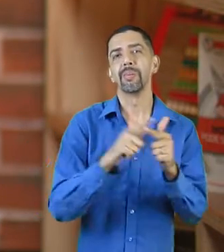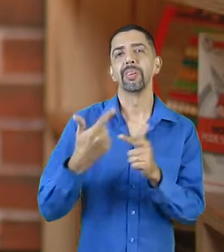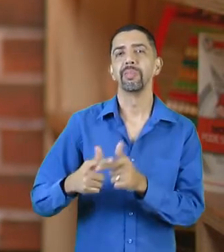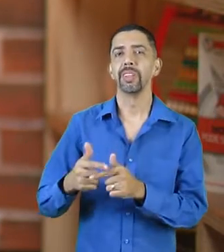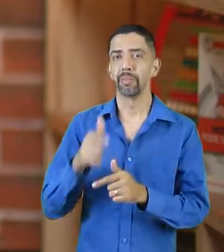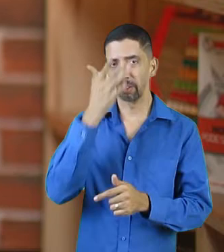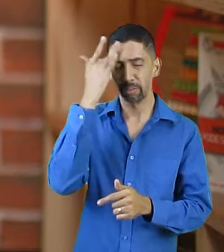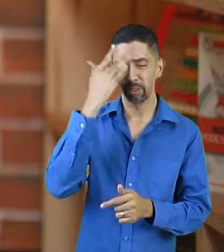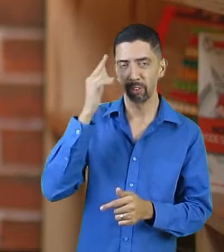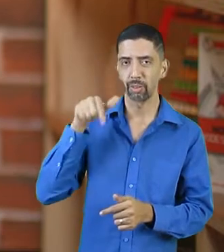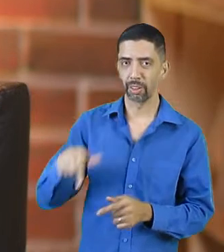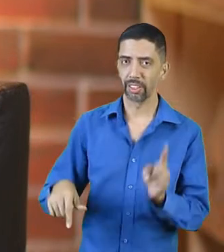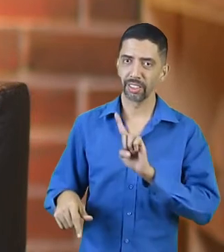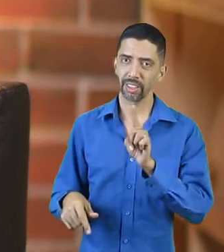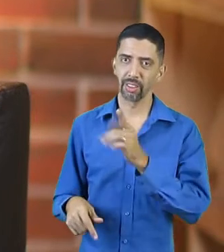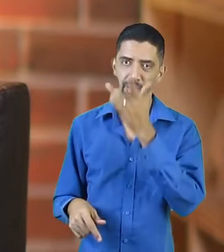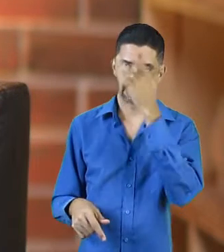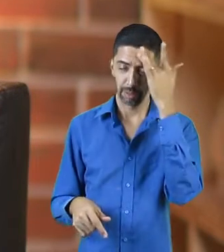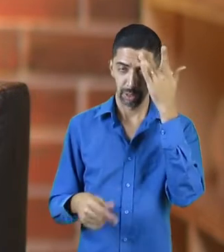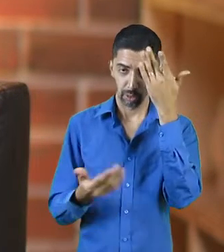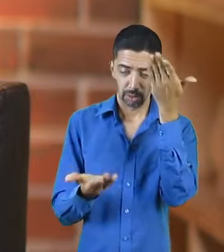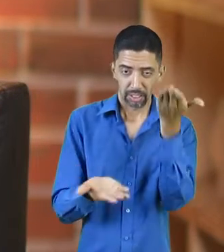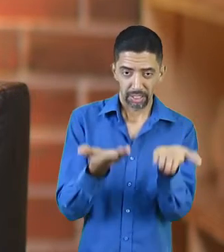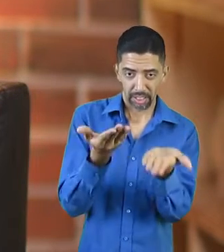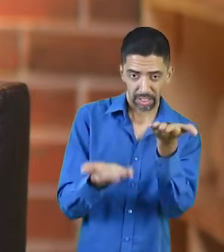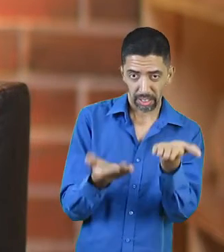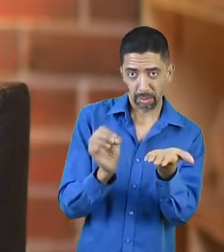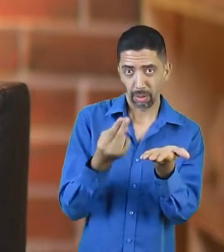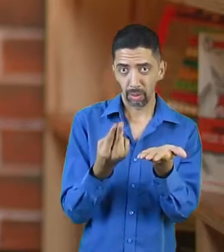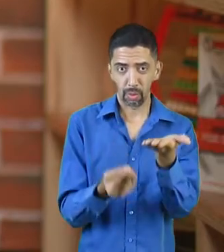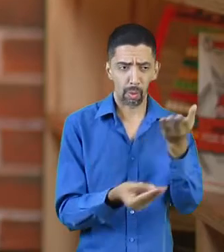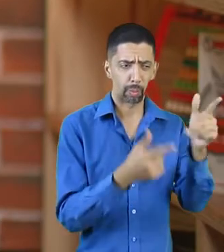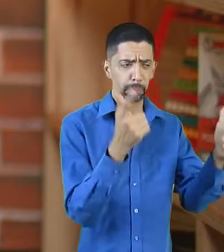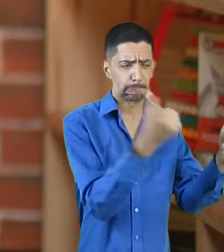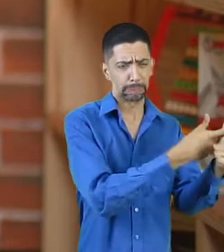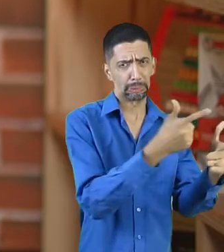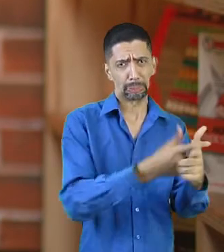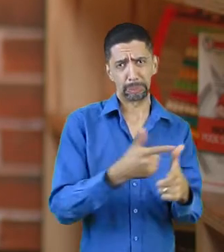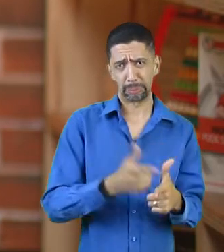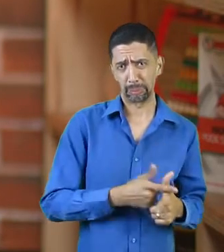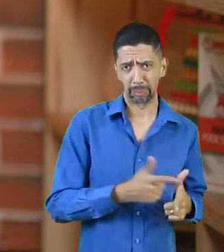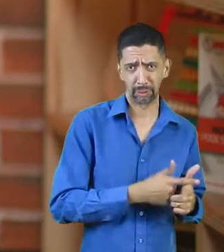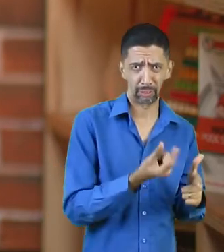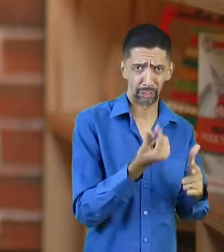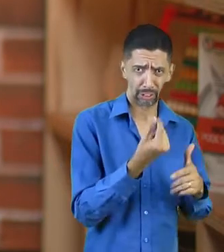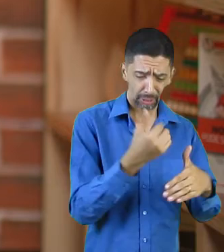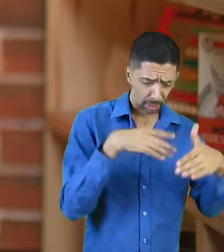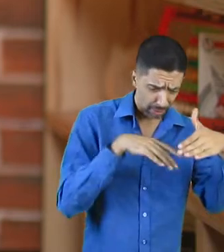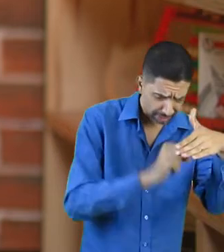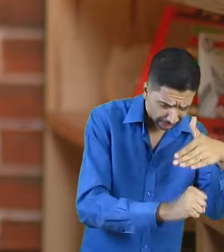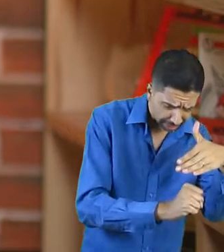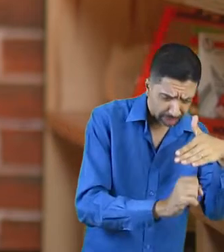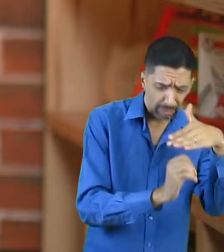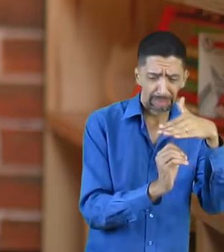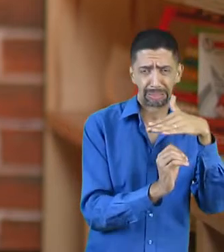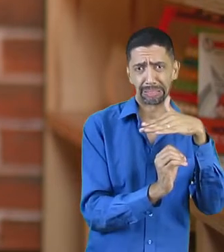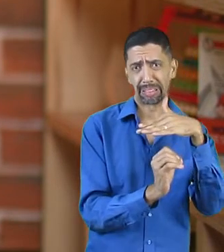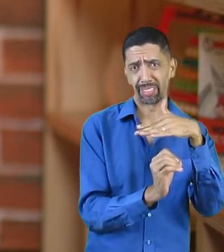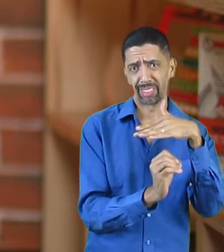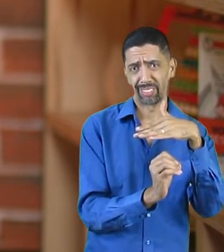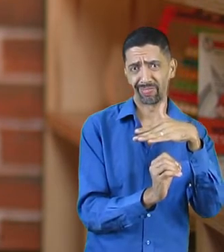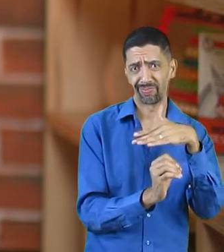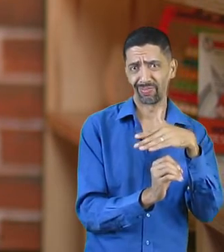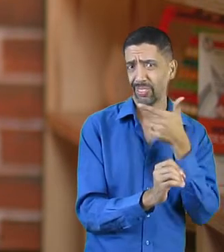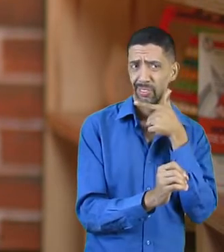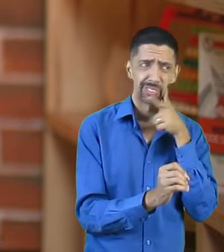estão equilibradas financeiramente e aquelas muito endividadas, que não têm esse recurso guardado, que não teve condições